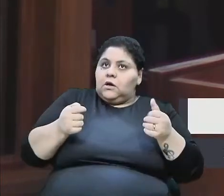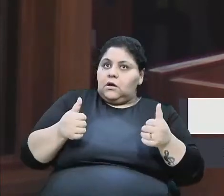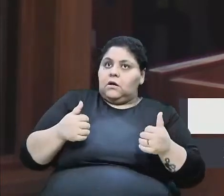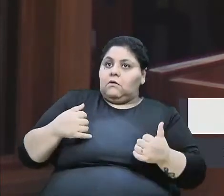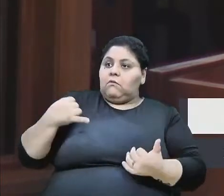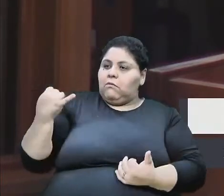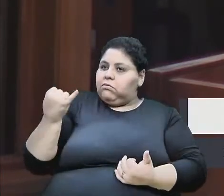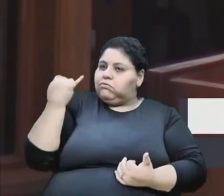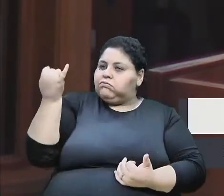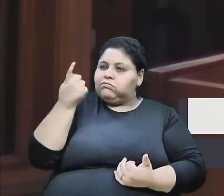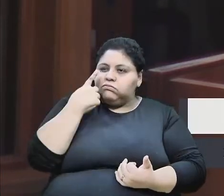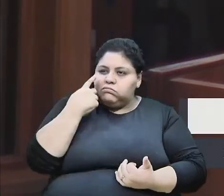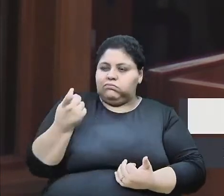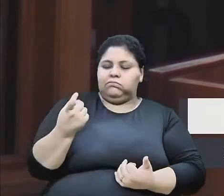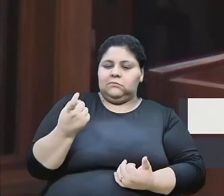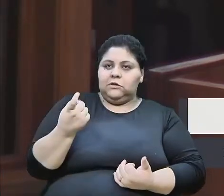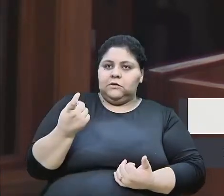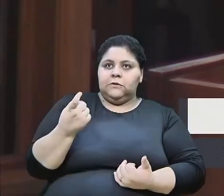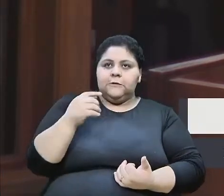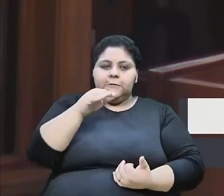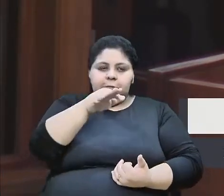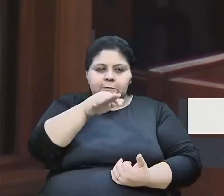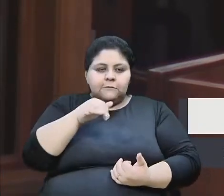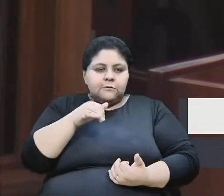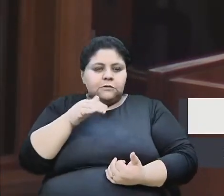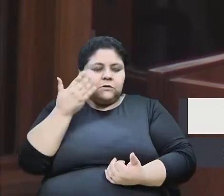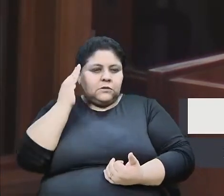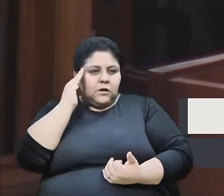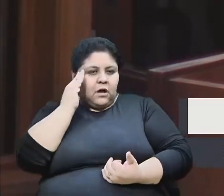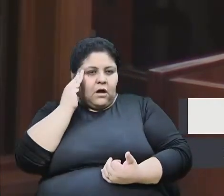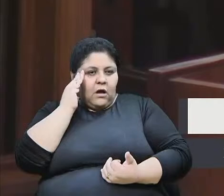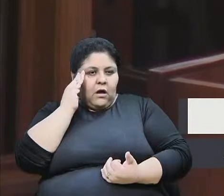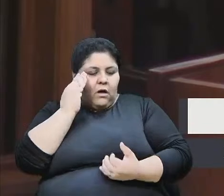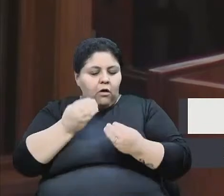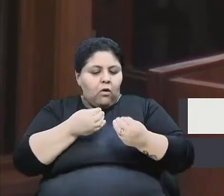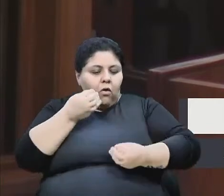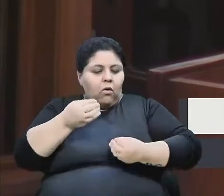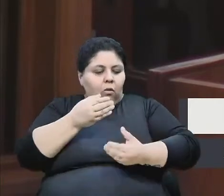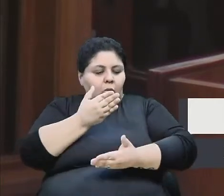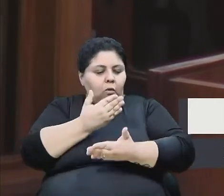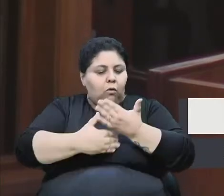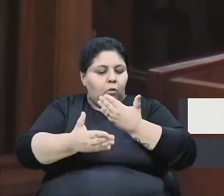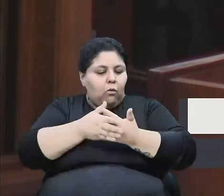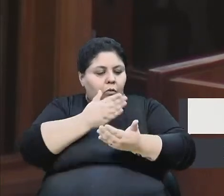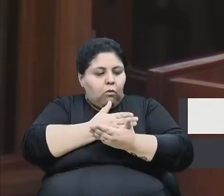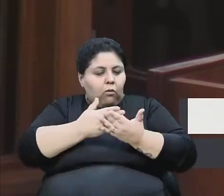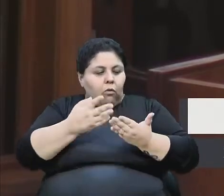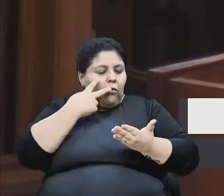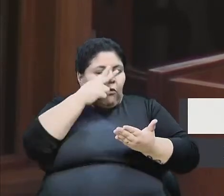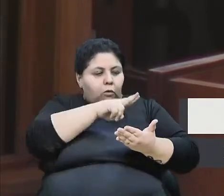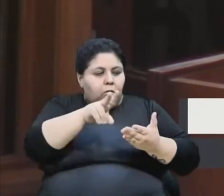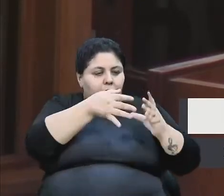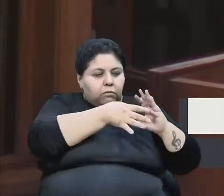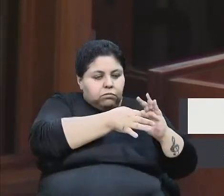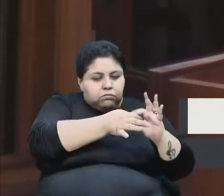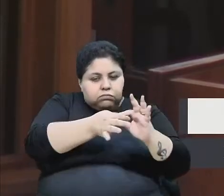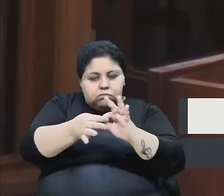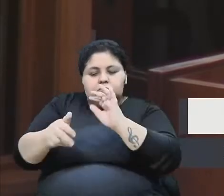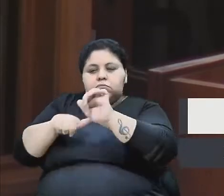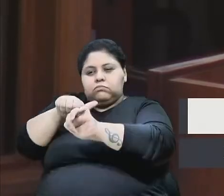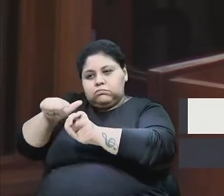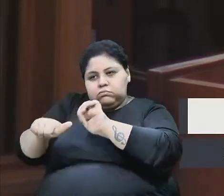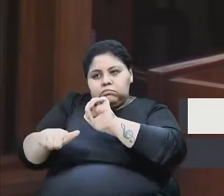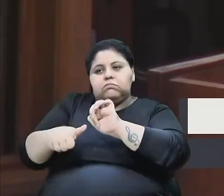ícone icônicas buscando as origens identificando diferentes contextos e transformações